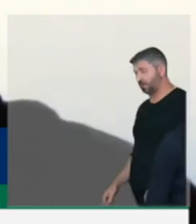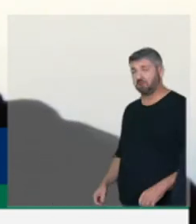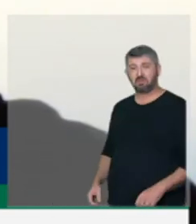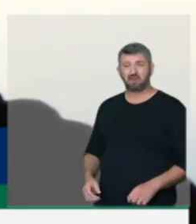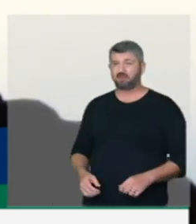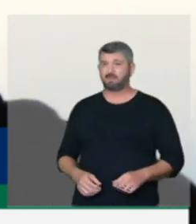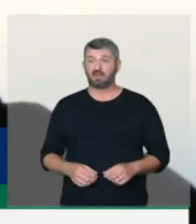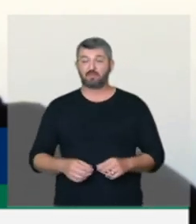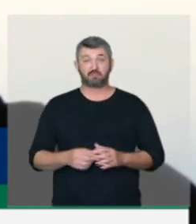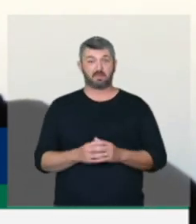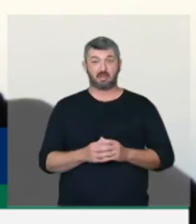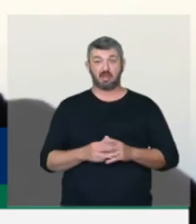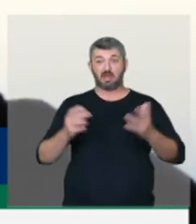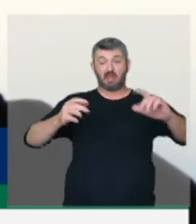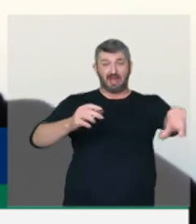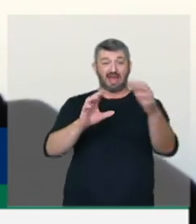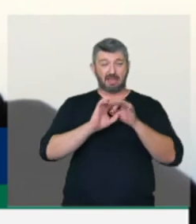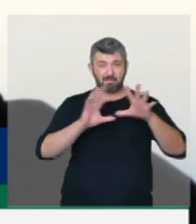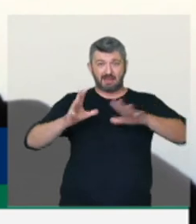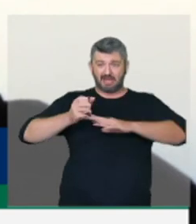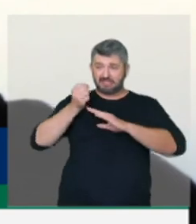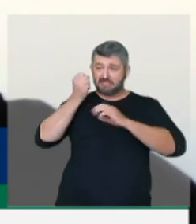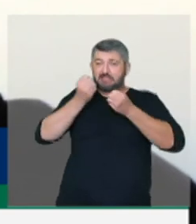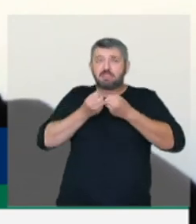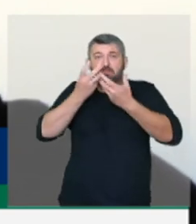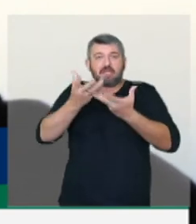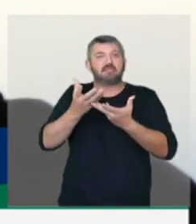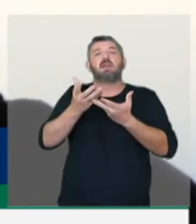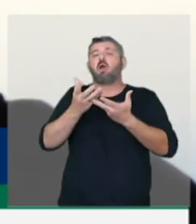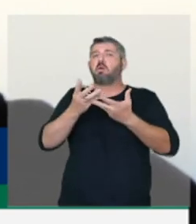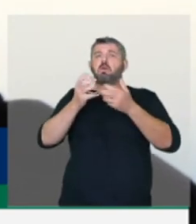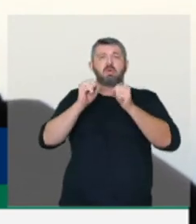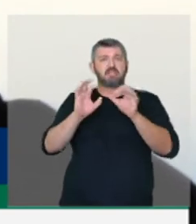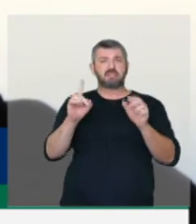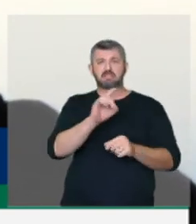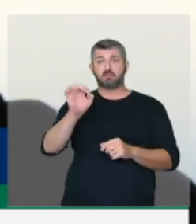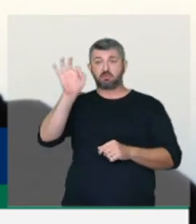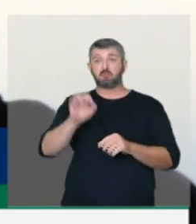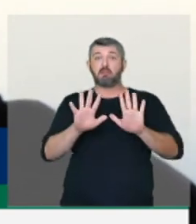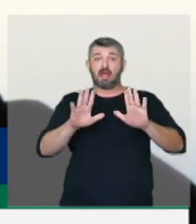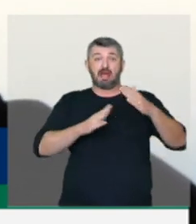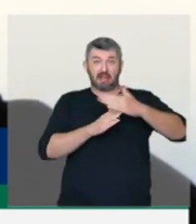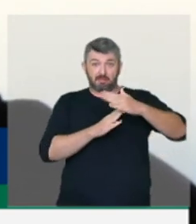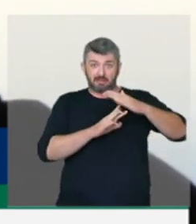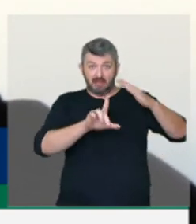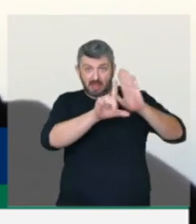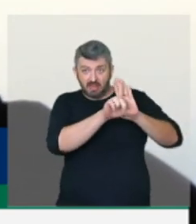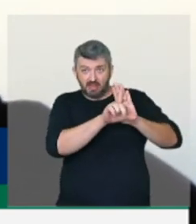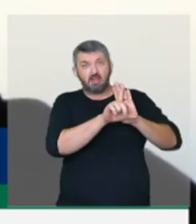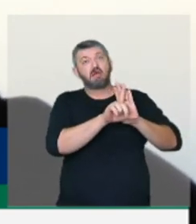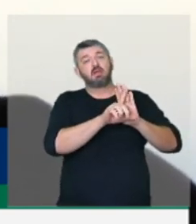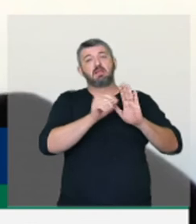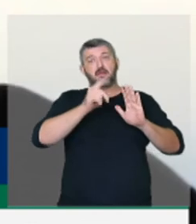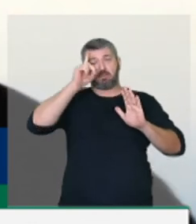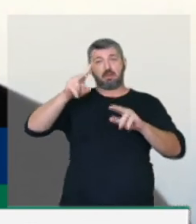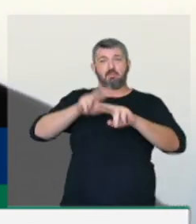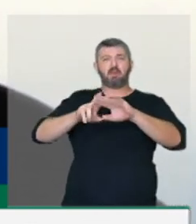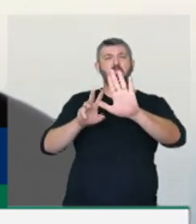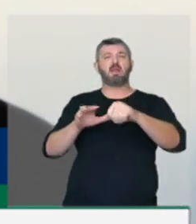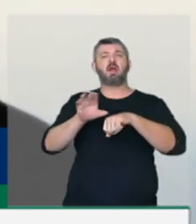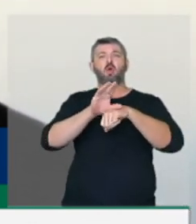essa liberdade é plena. Quando se ultrapassa os limites da lei, tem que pedir autorização da Câmara para mandar prender, porque a